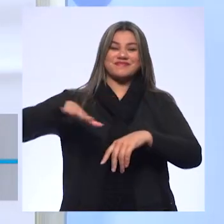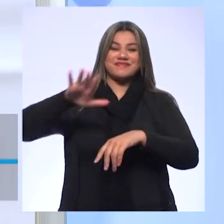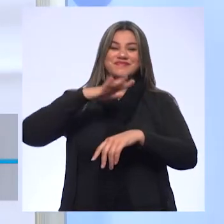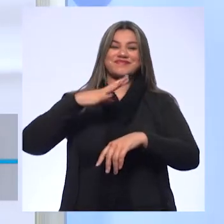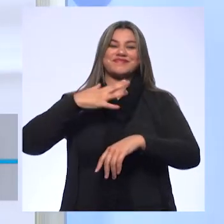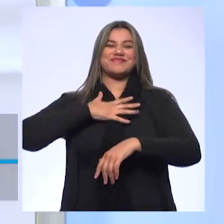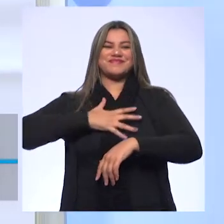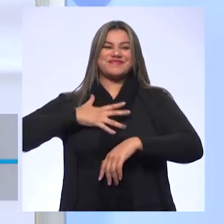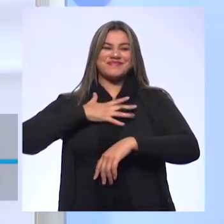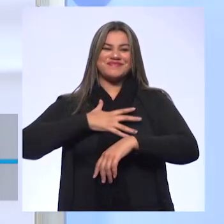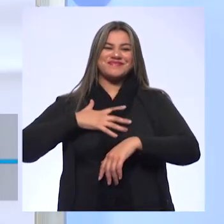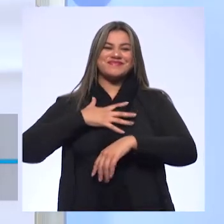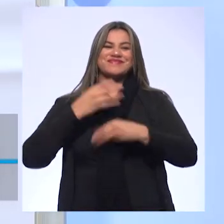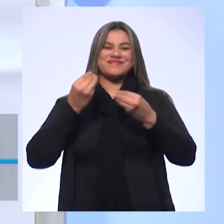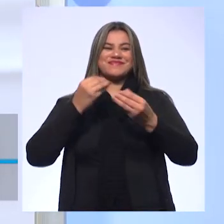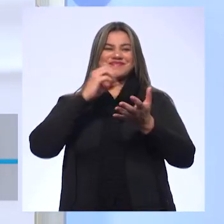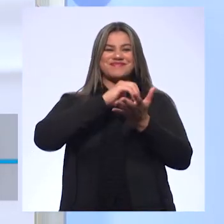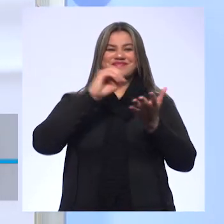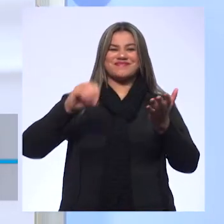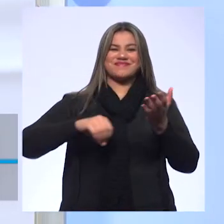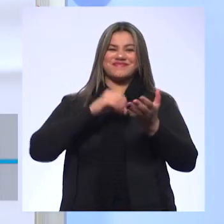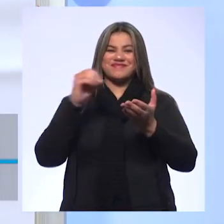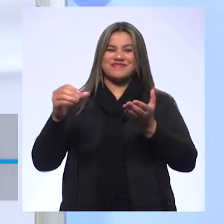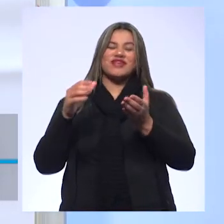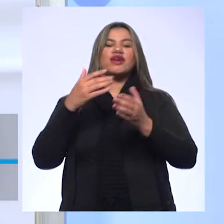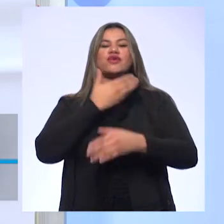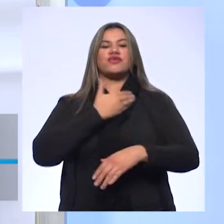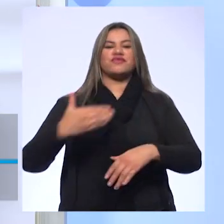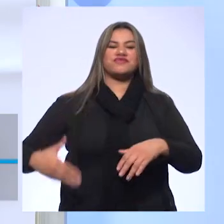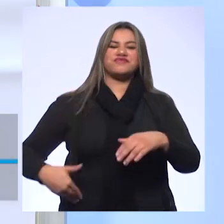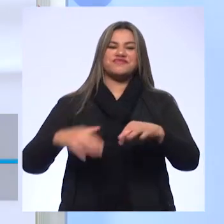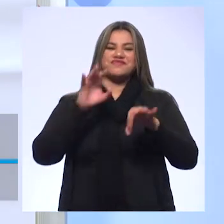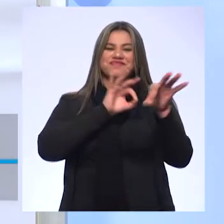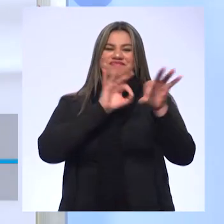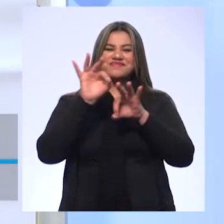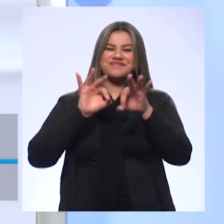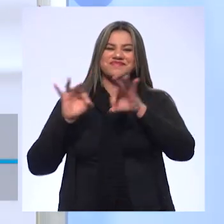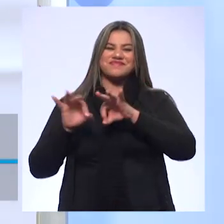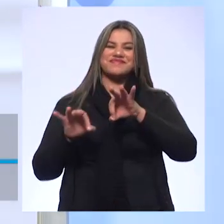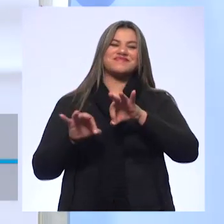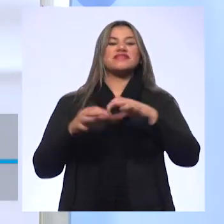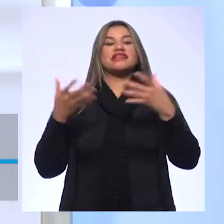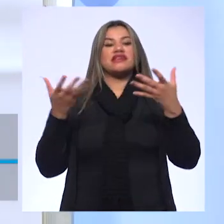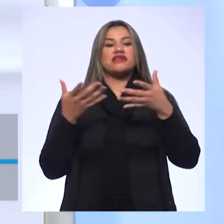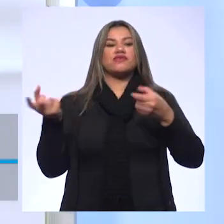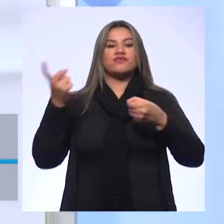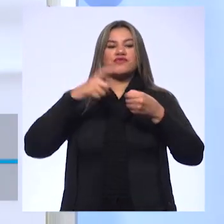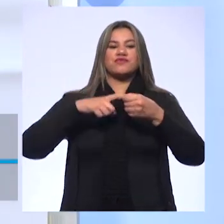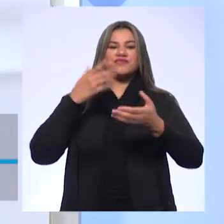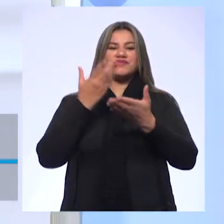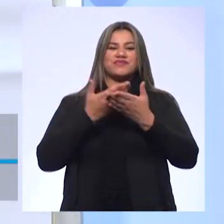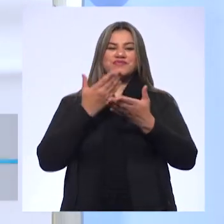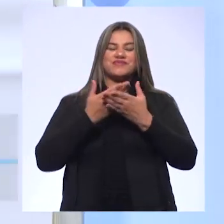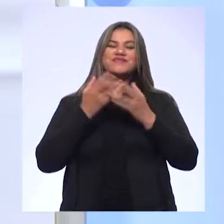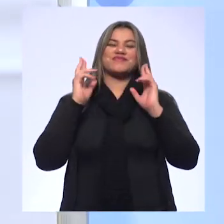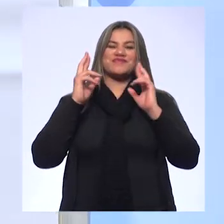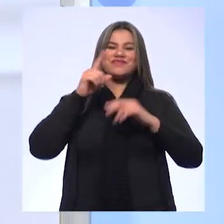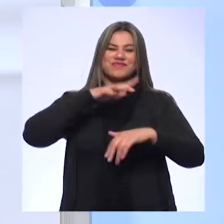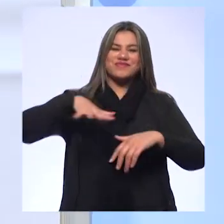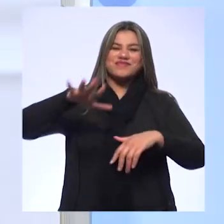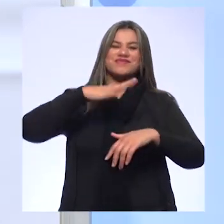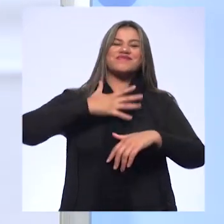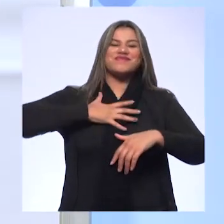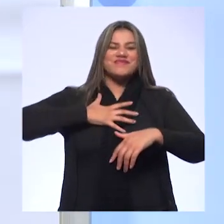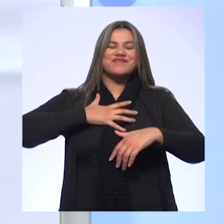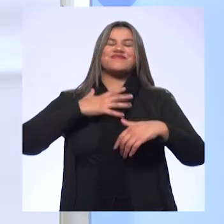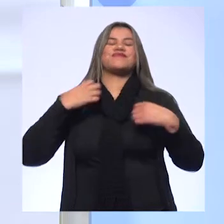de Mídias e o Governo do Estado tenha preparado para vocês, mas estamos aí de volta nas aulas. Espero que vocês gostem também da aula,